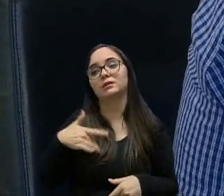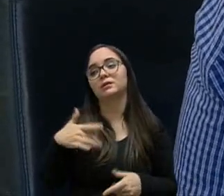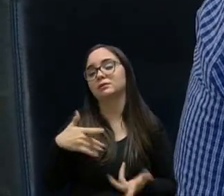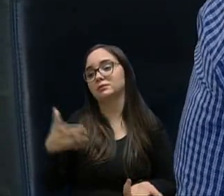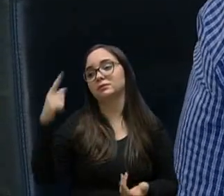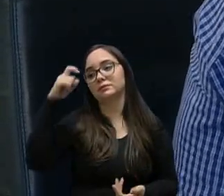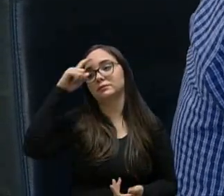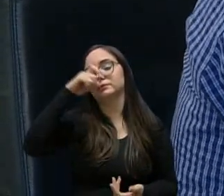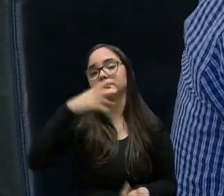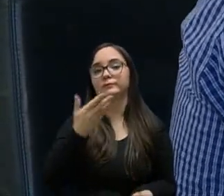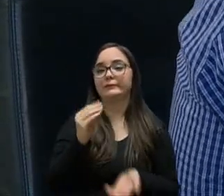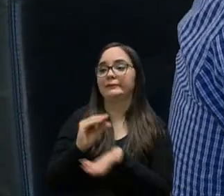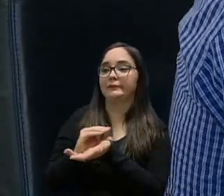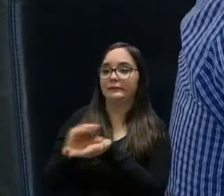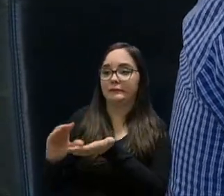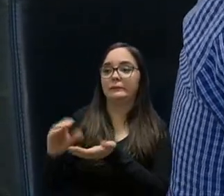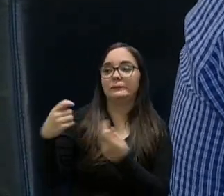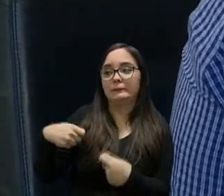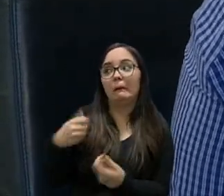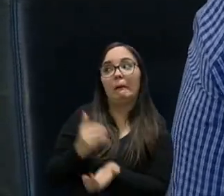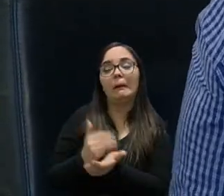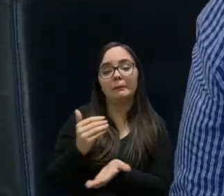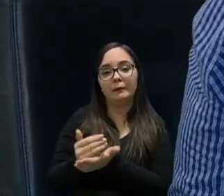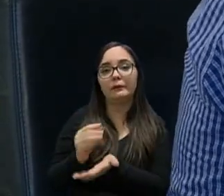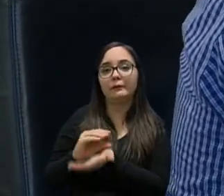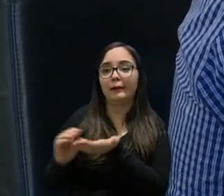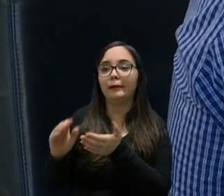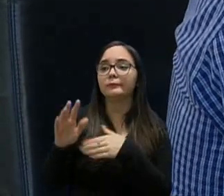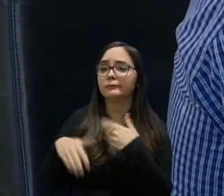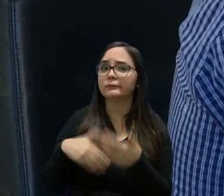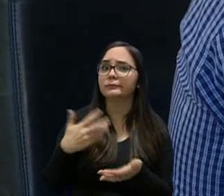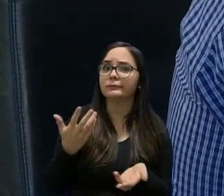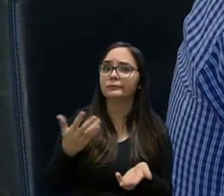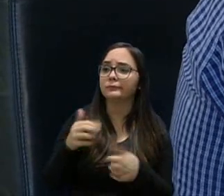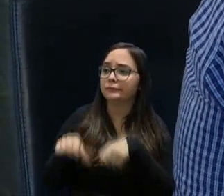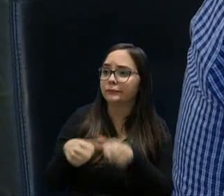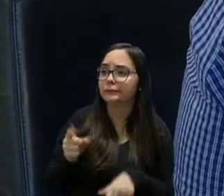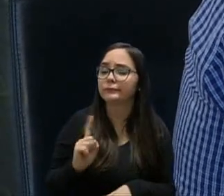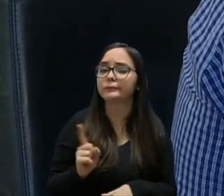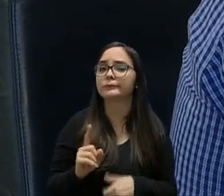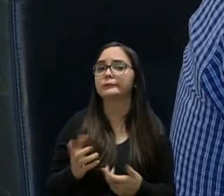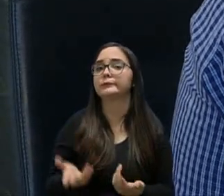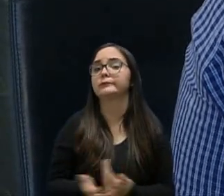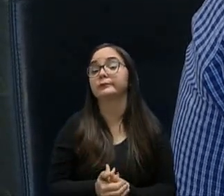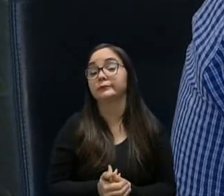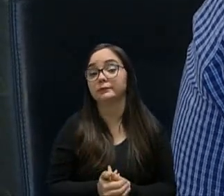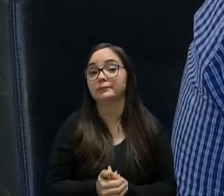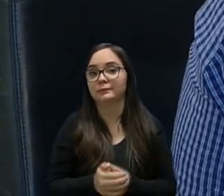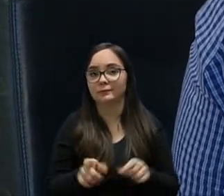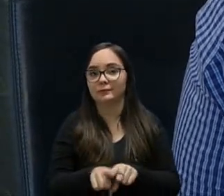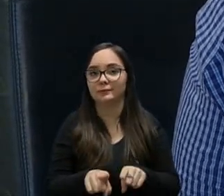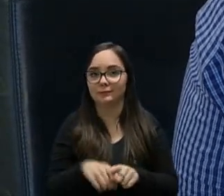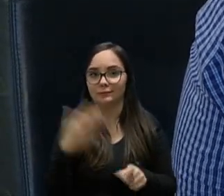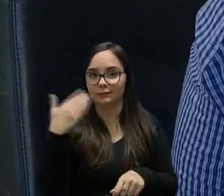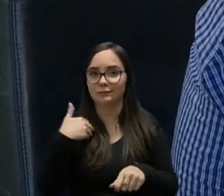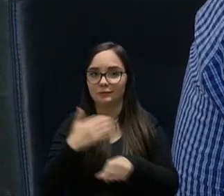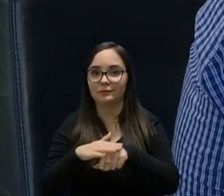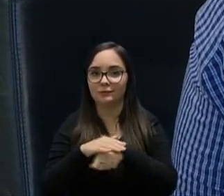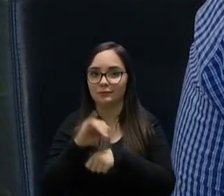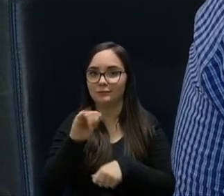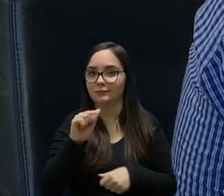né aumenta-se a contribuição e aí não vai tem uma outra coisa que eu comentei com a vereadora iara que